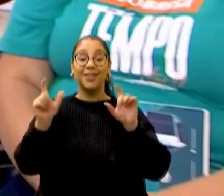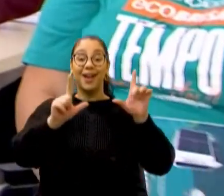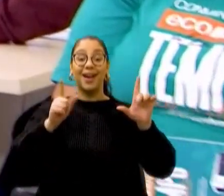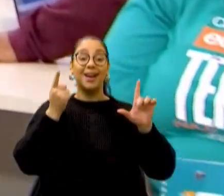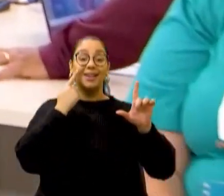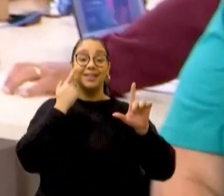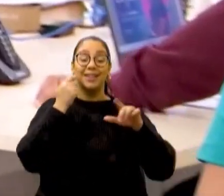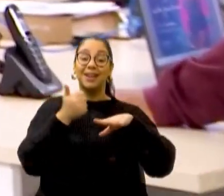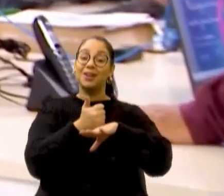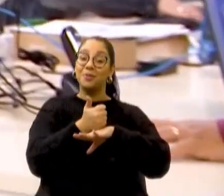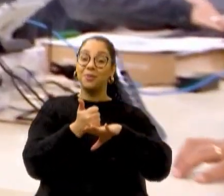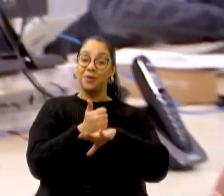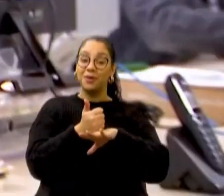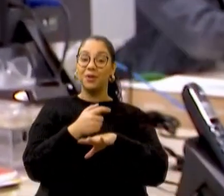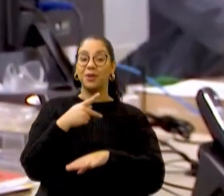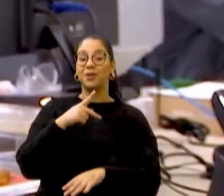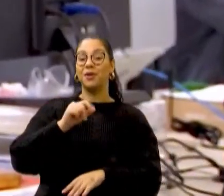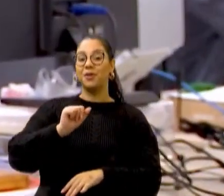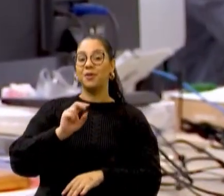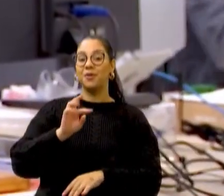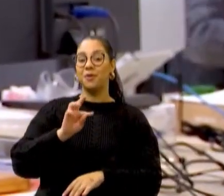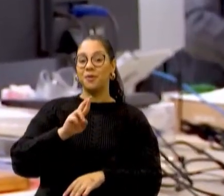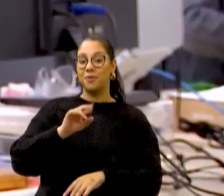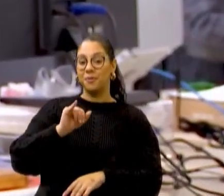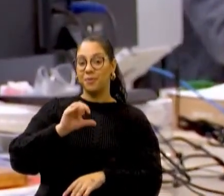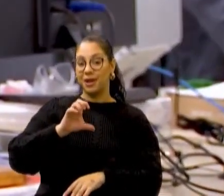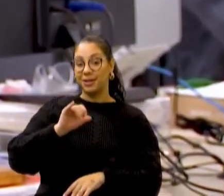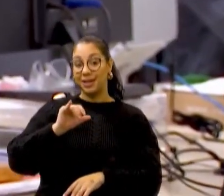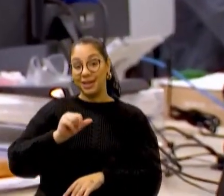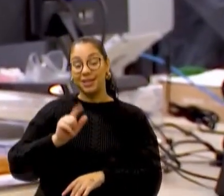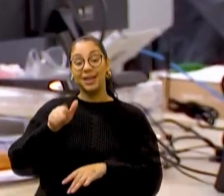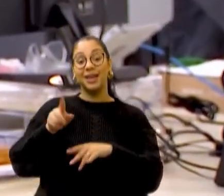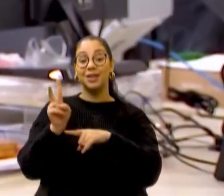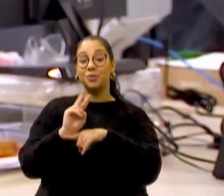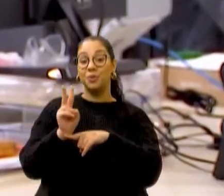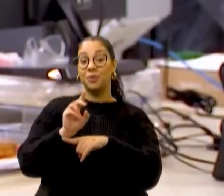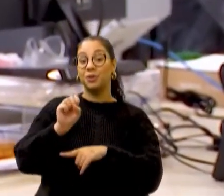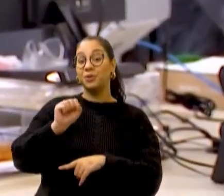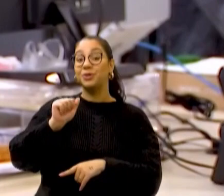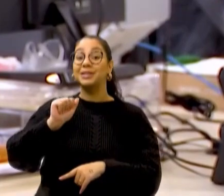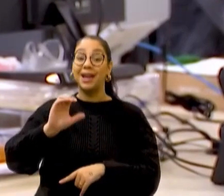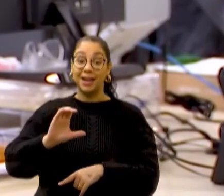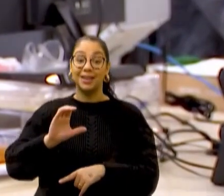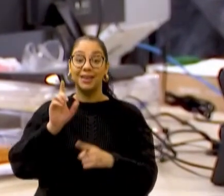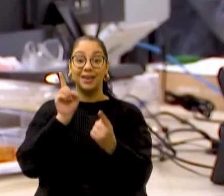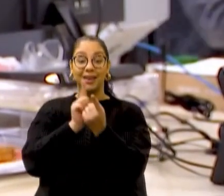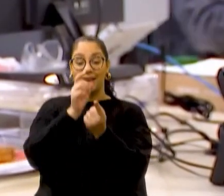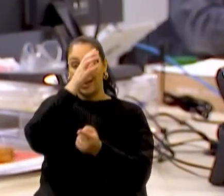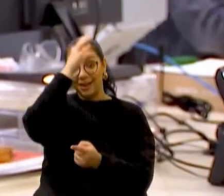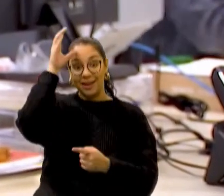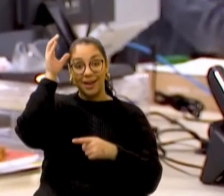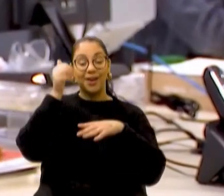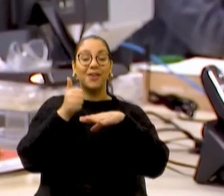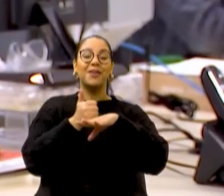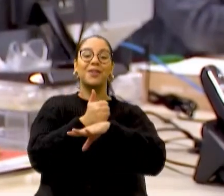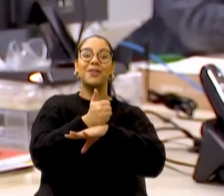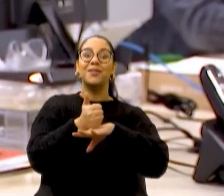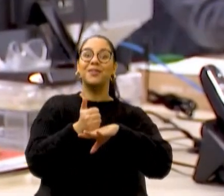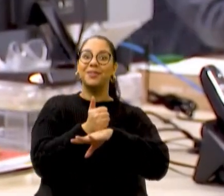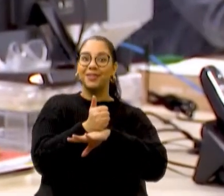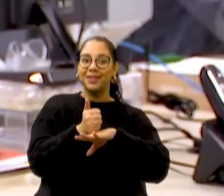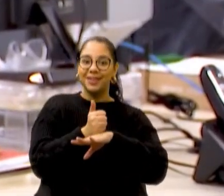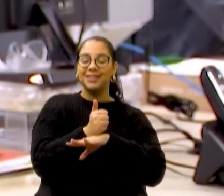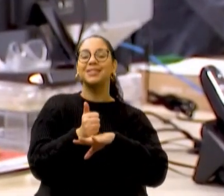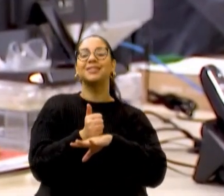aí gente foi nosso quadro se liga na profissão com a Patrícia Lima ela que é supervisora de saque nós falamos da profissão